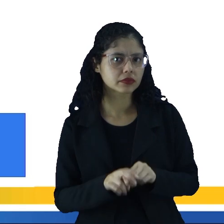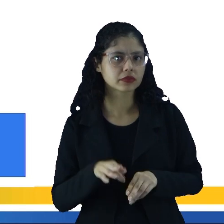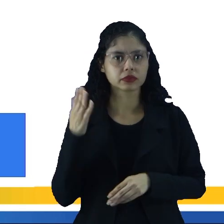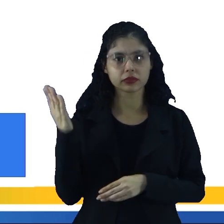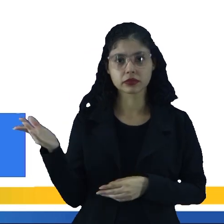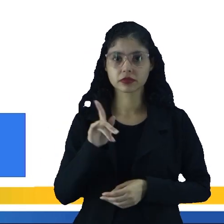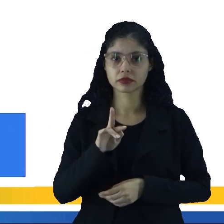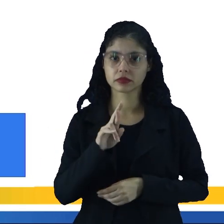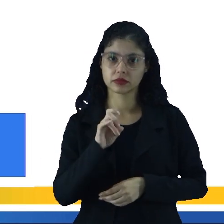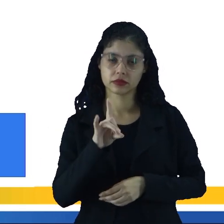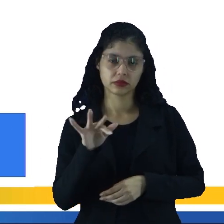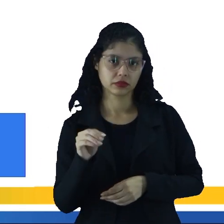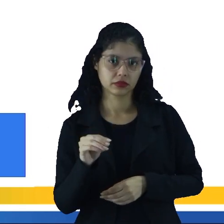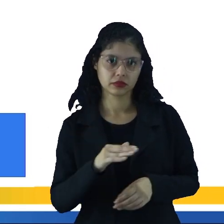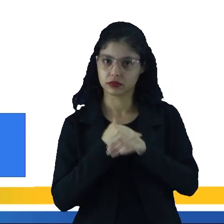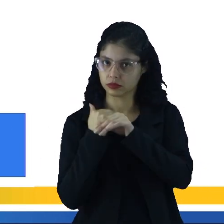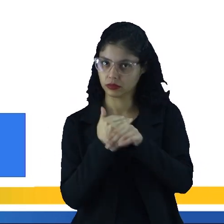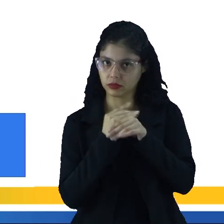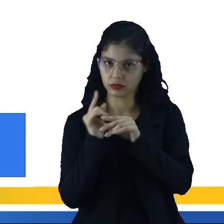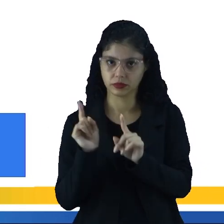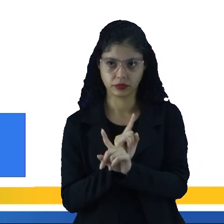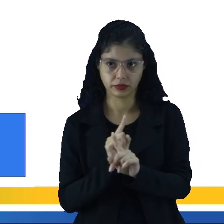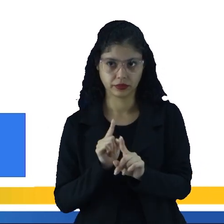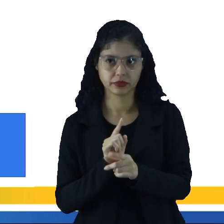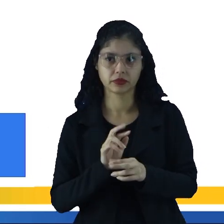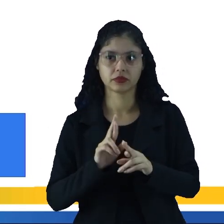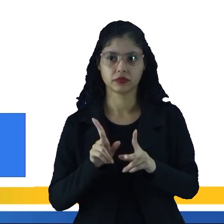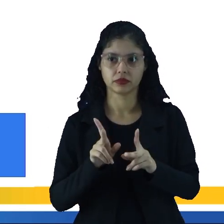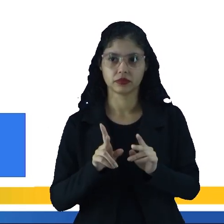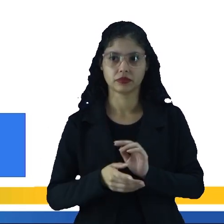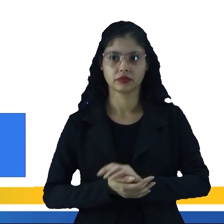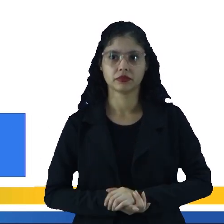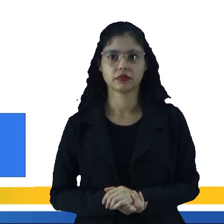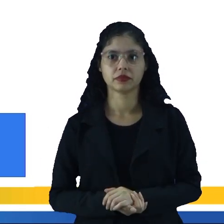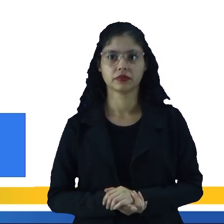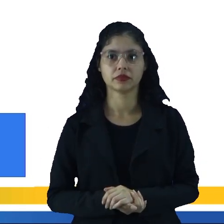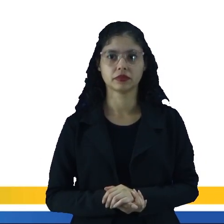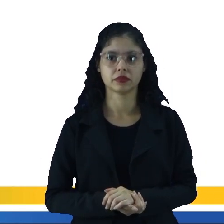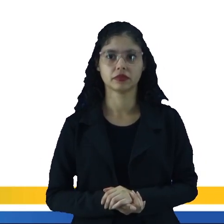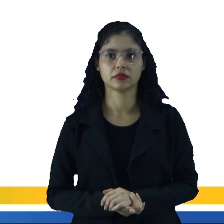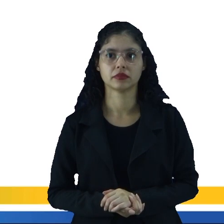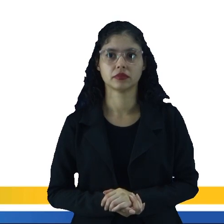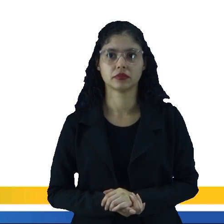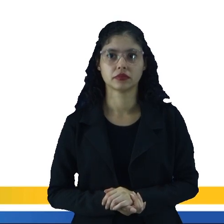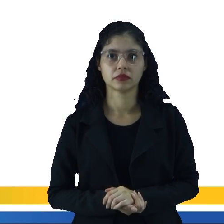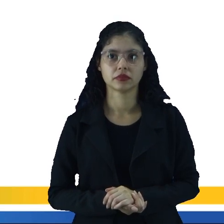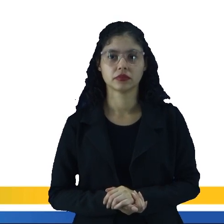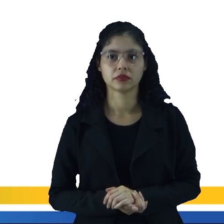essas grandezas não são proporcionais. Tudo bem?